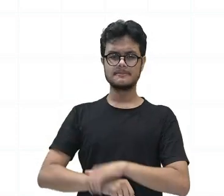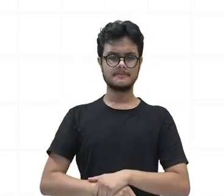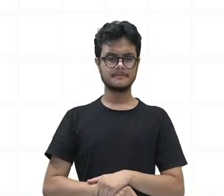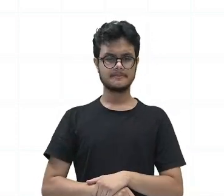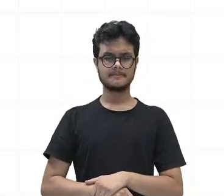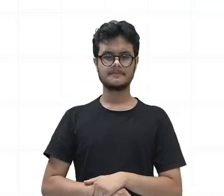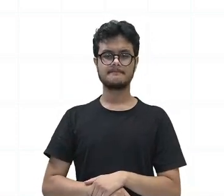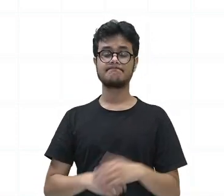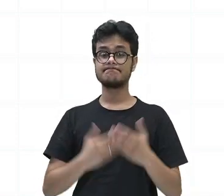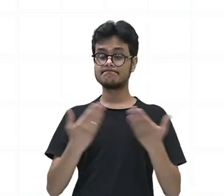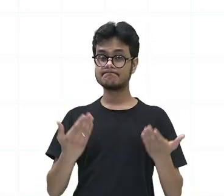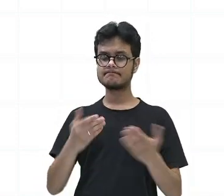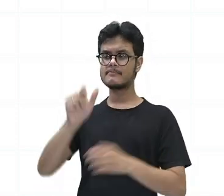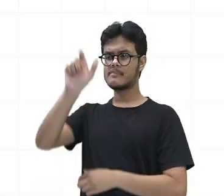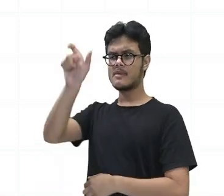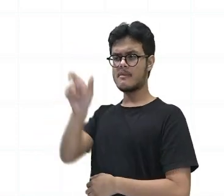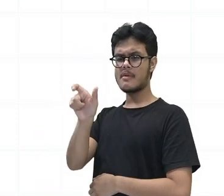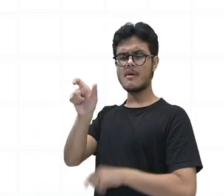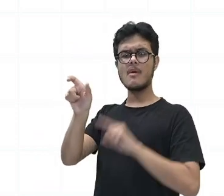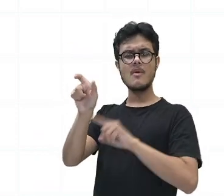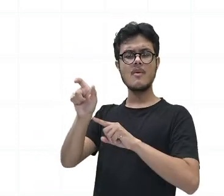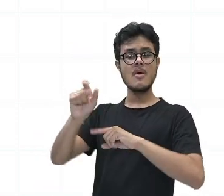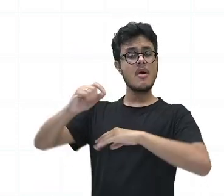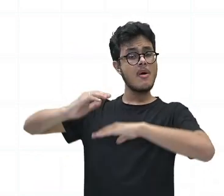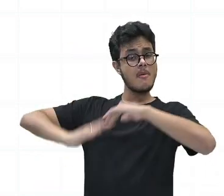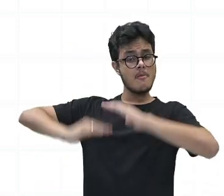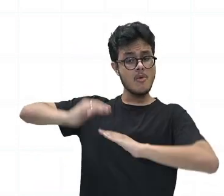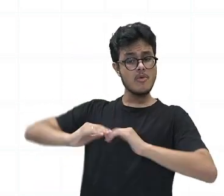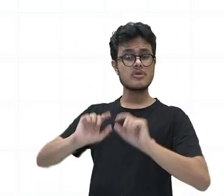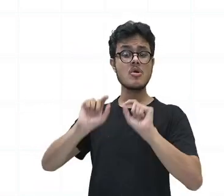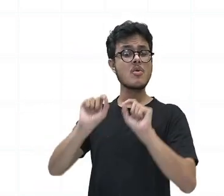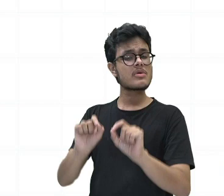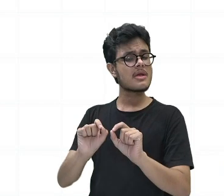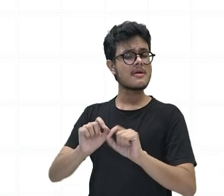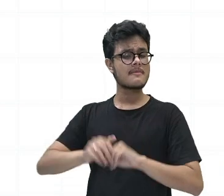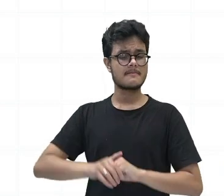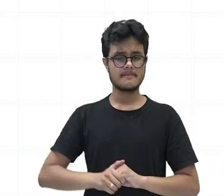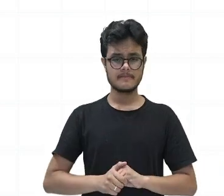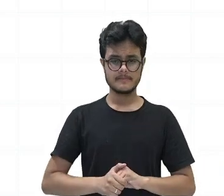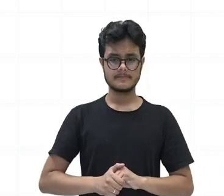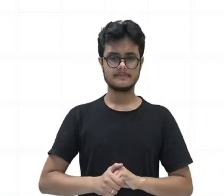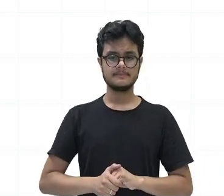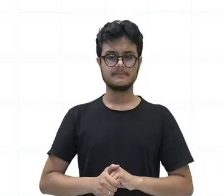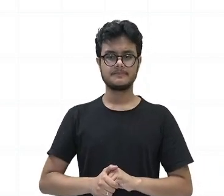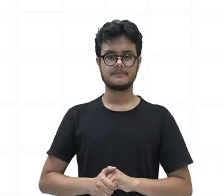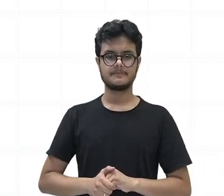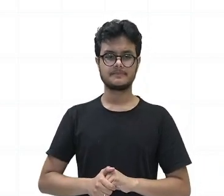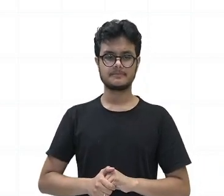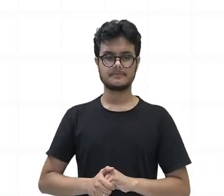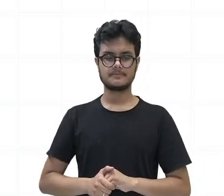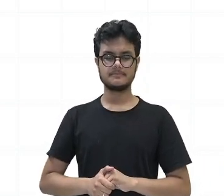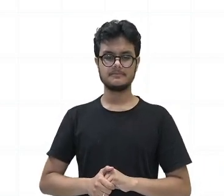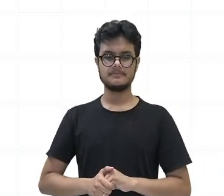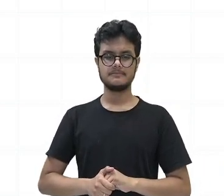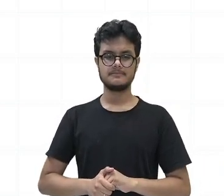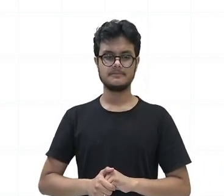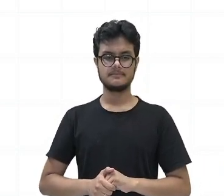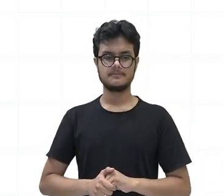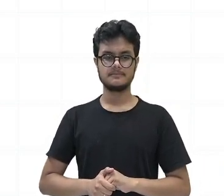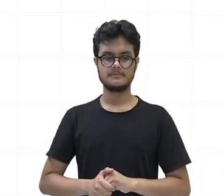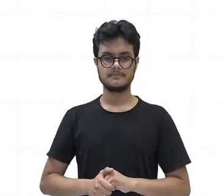Etnomusicólogo. O que significa essa palavra? Vamos ver? É a pessoa, olha só,